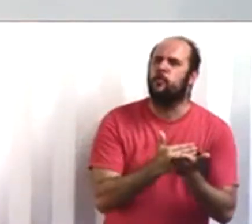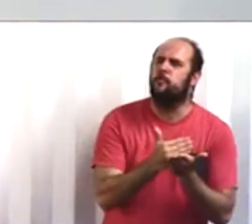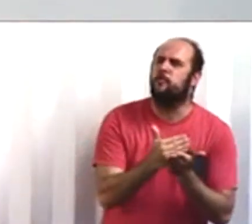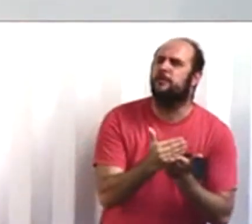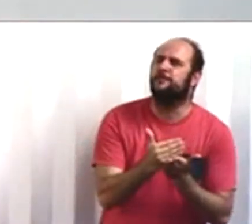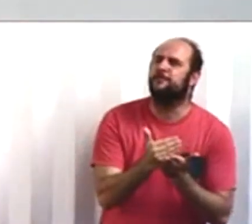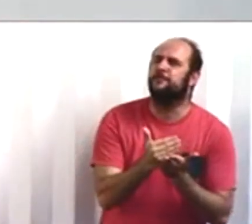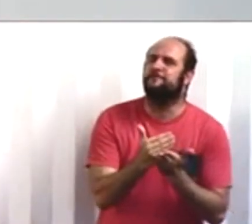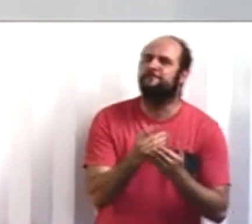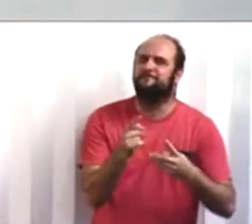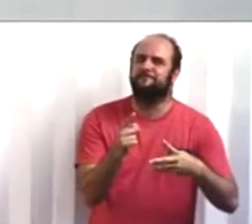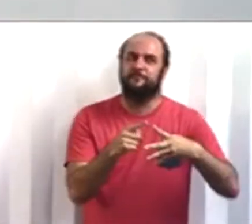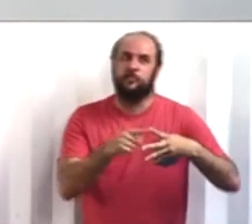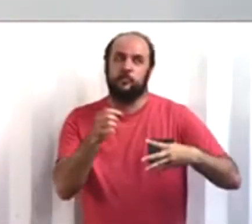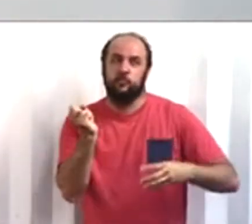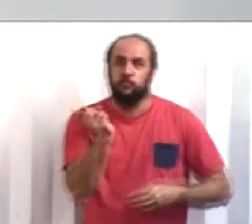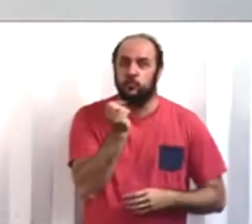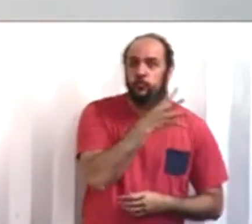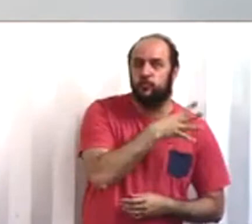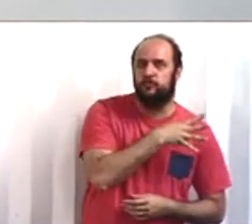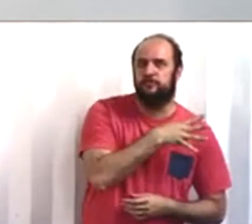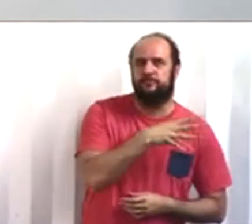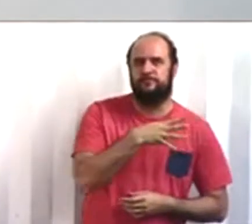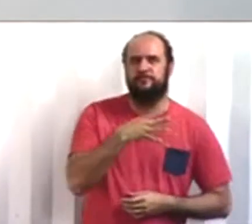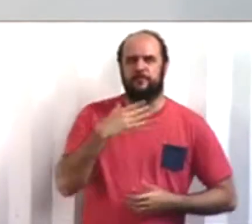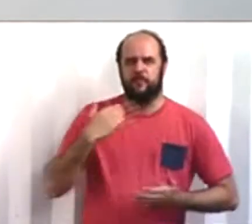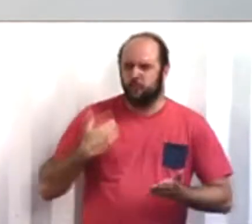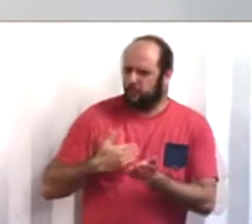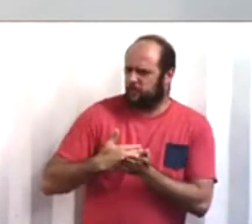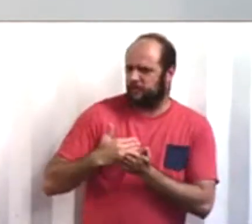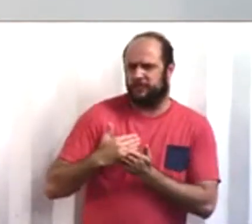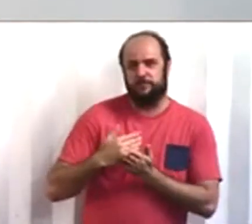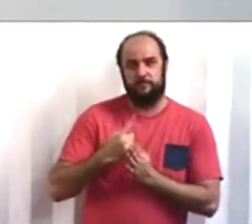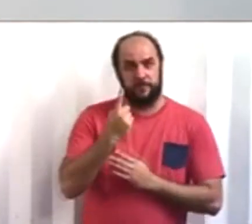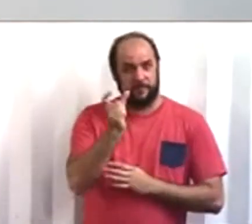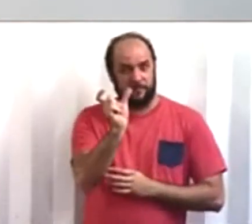o conceito do renovo, o conceito do princípio, é a